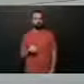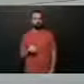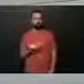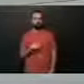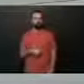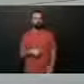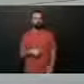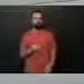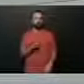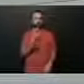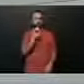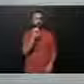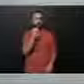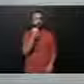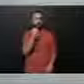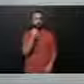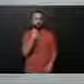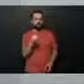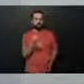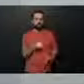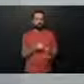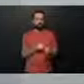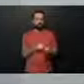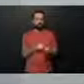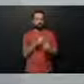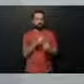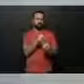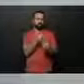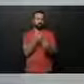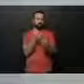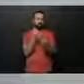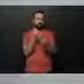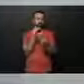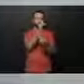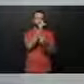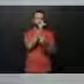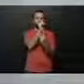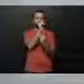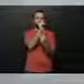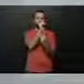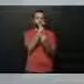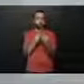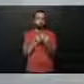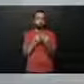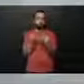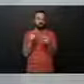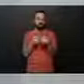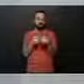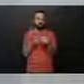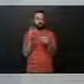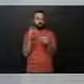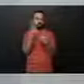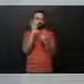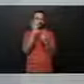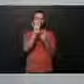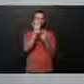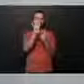8 centenas, ou seja, 8 grupinhos de 100, mais